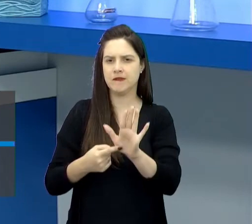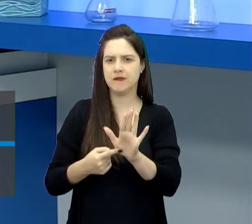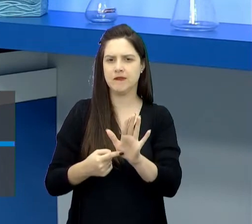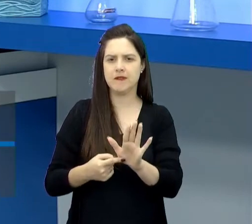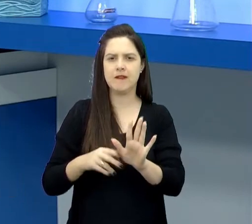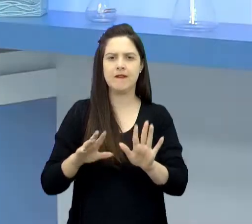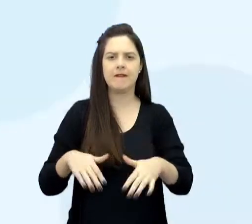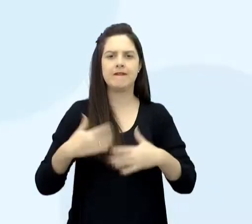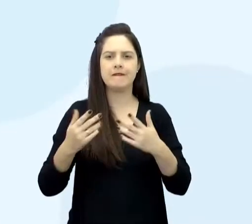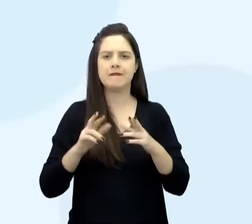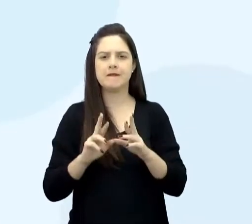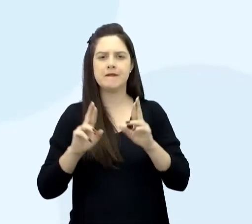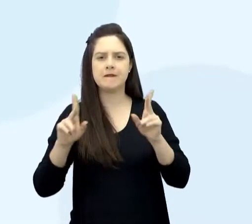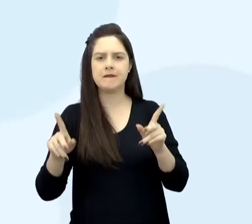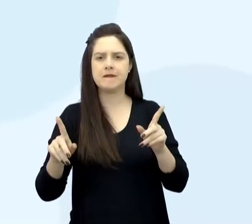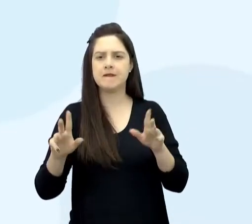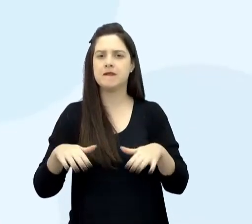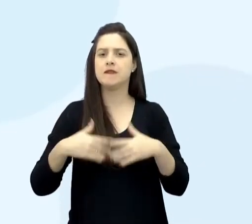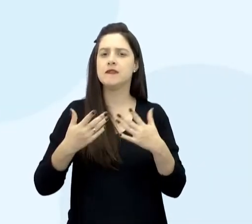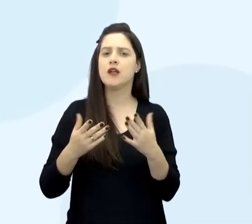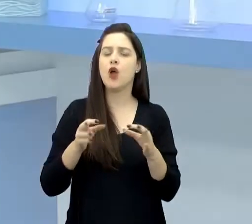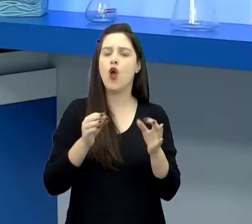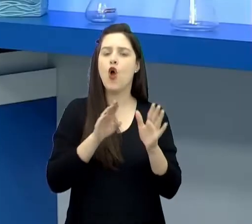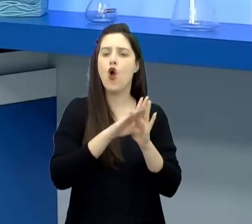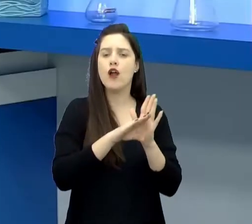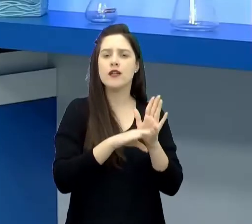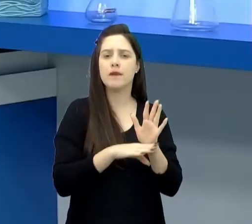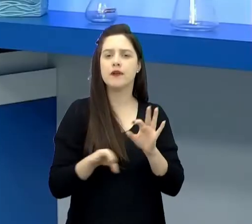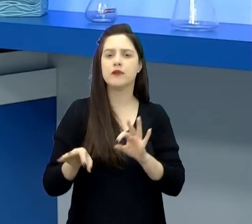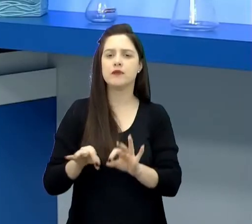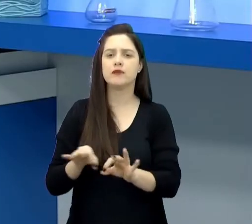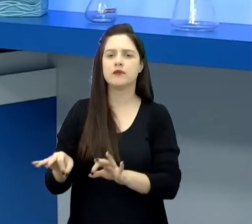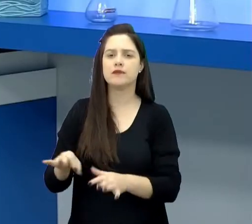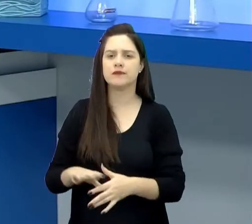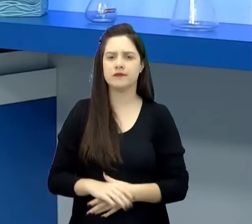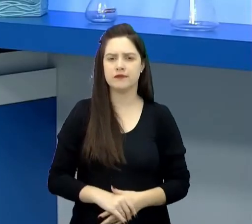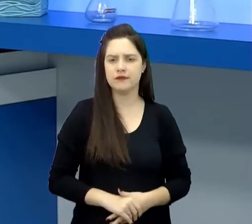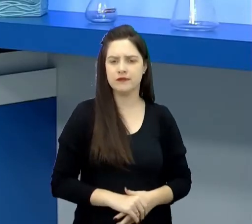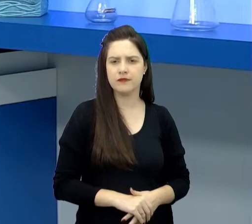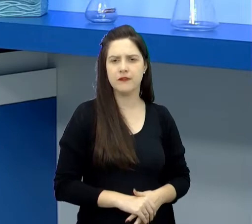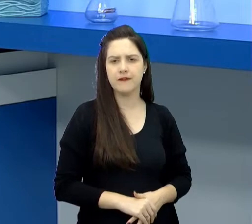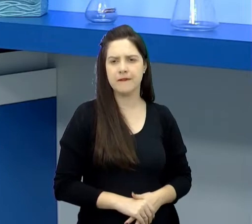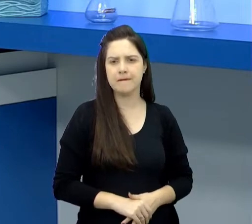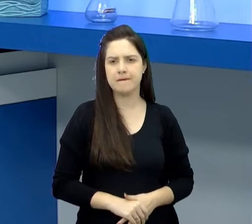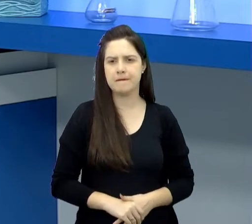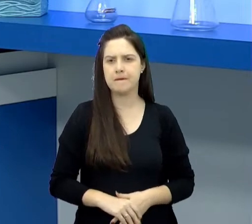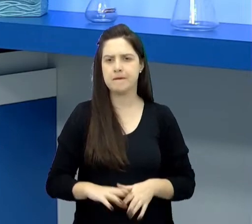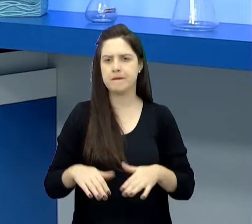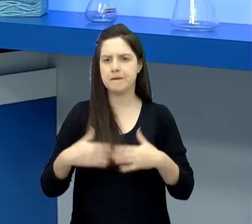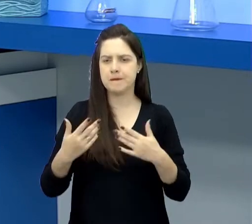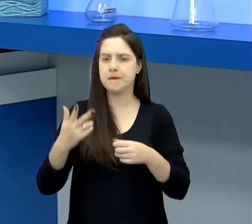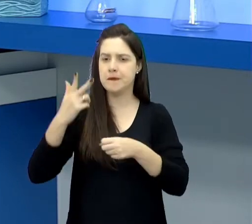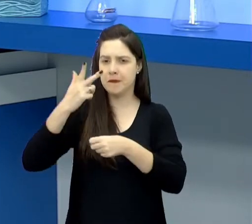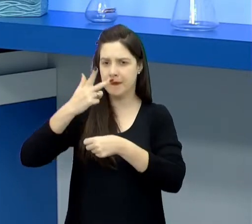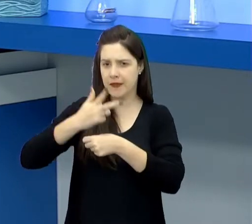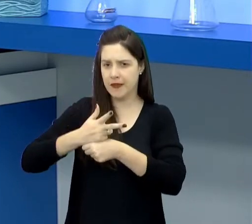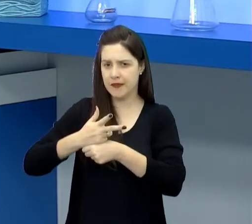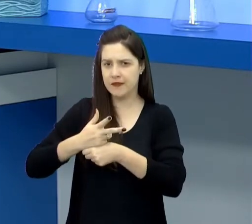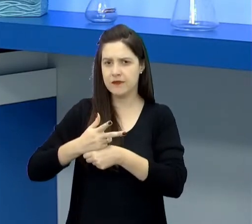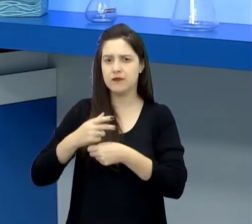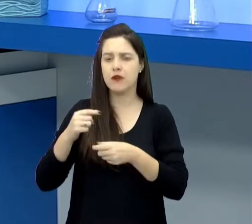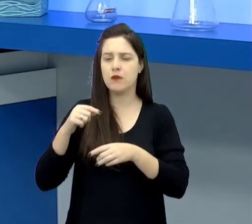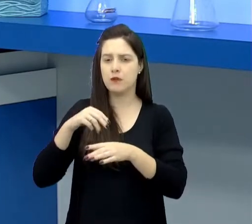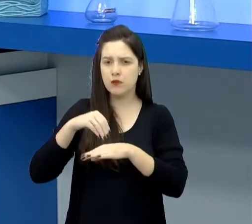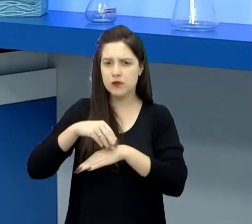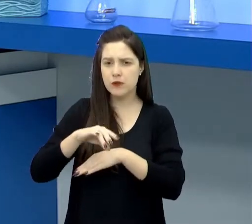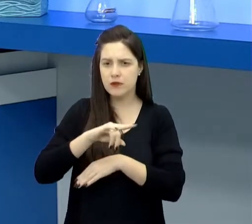qual a diferença entre orçamento e planejamento. É um economista que gravou esse vídeo, vou pôr para vocês